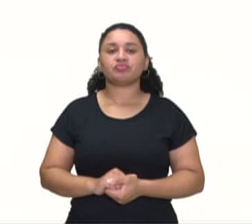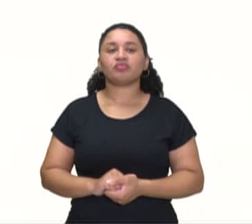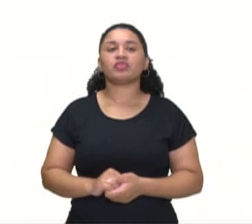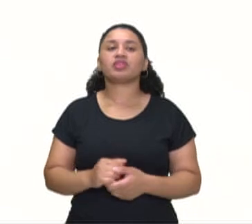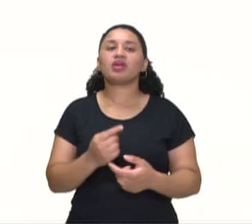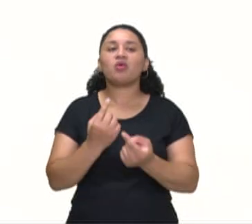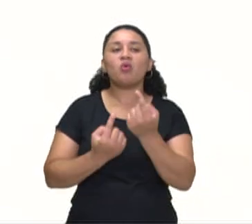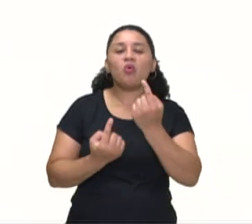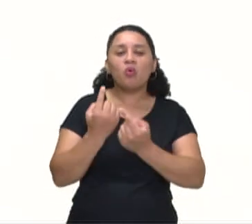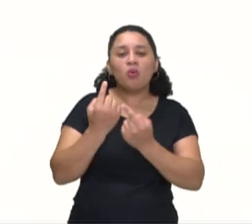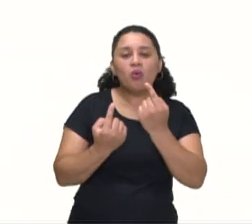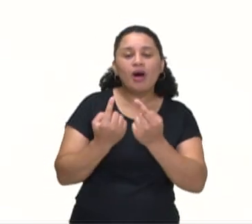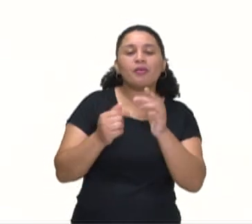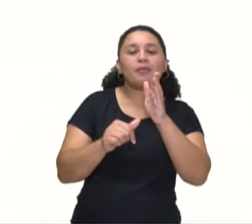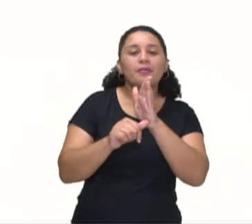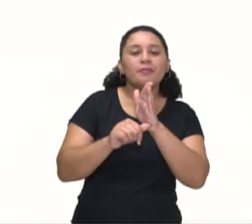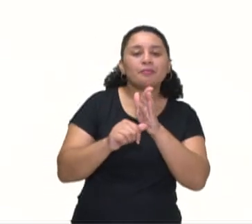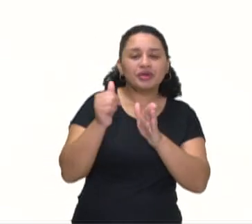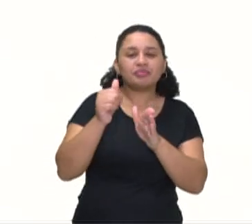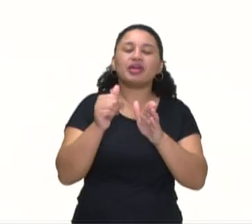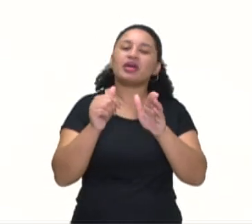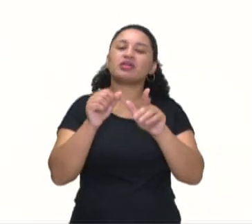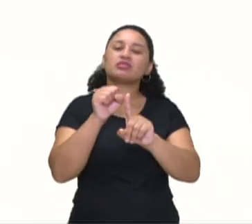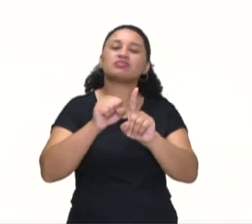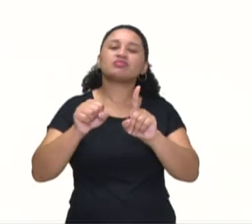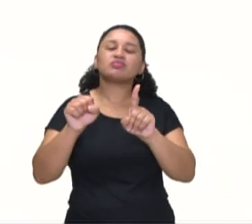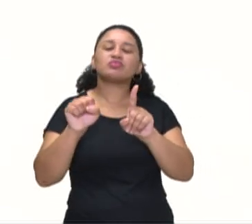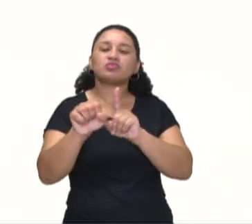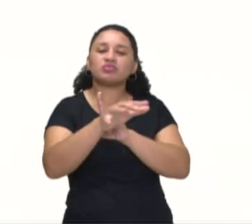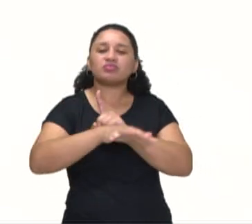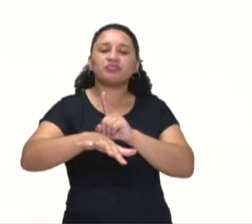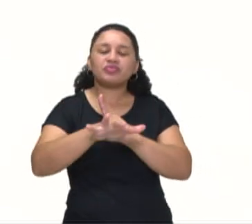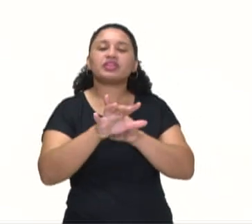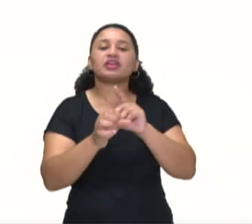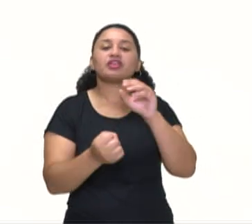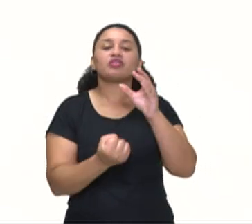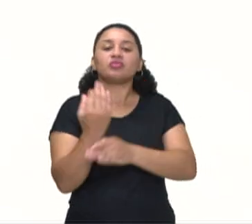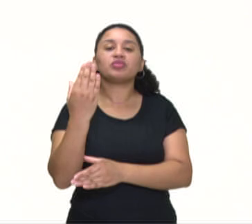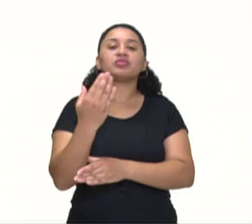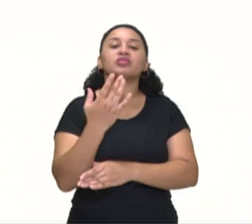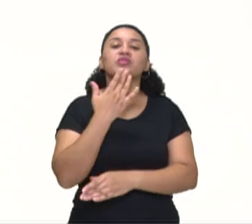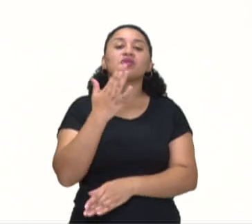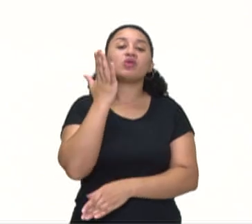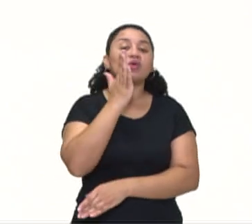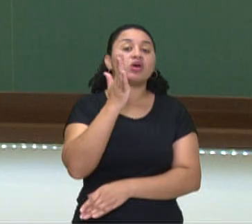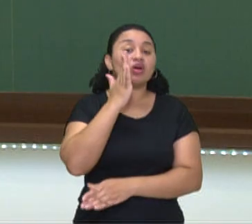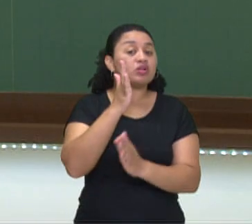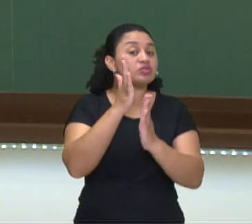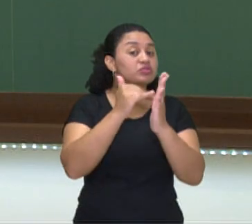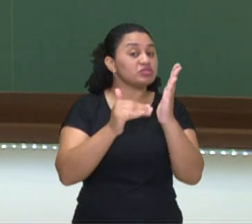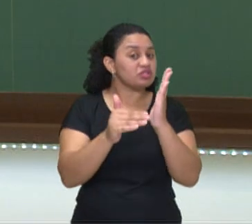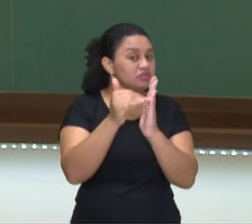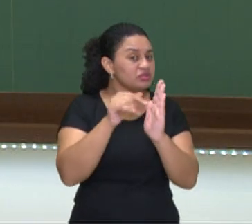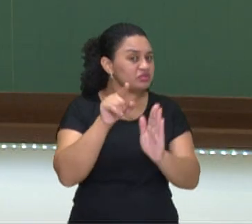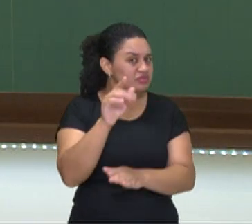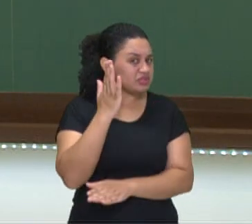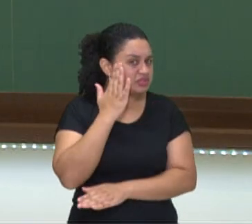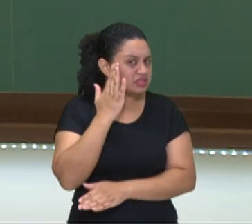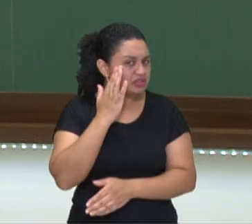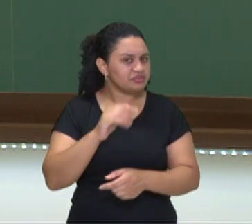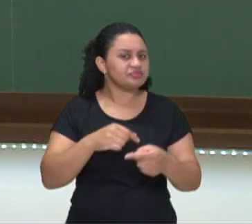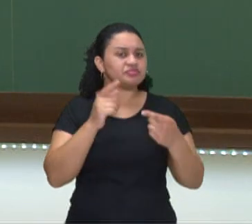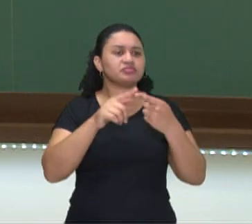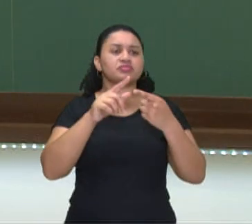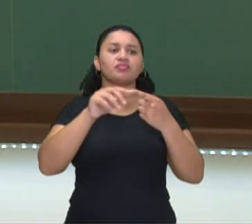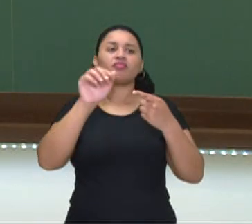Qual foi a primeira civilização a produzir a cor azul na pintura? Será que você sabe?